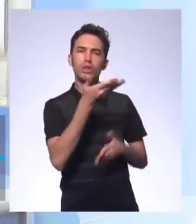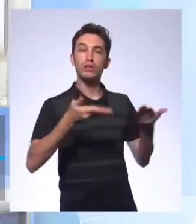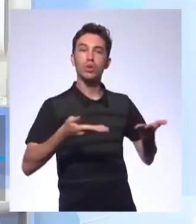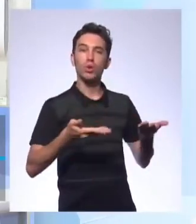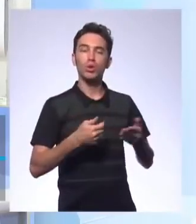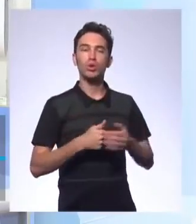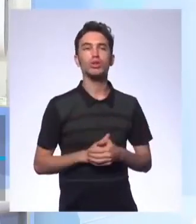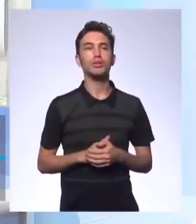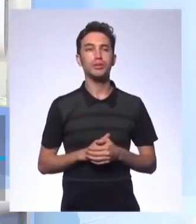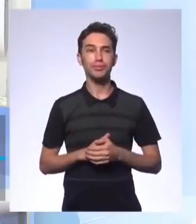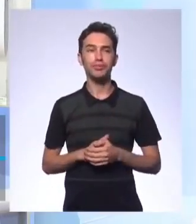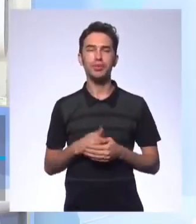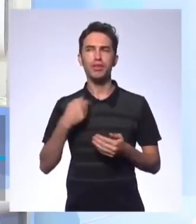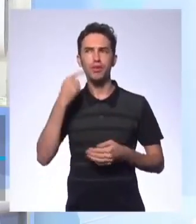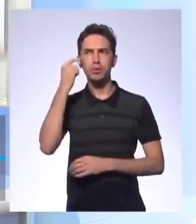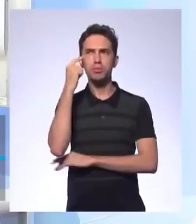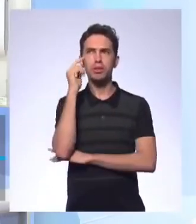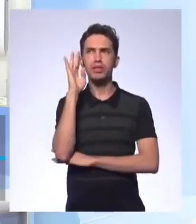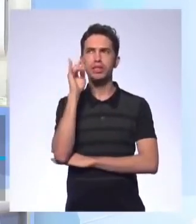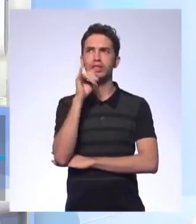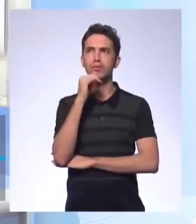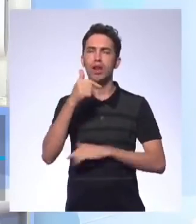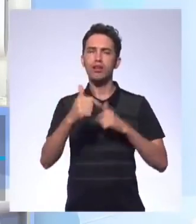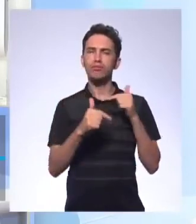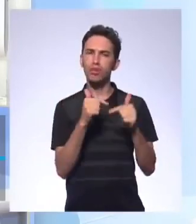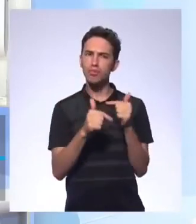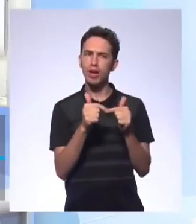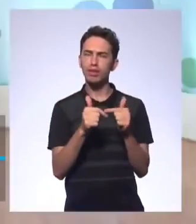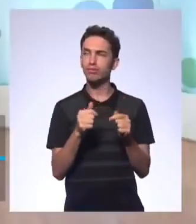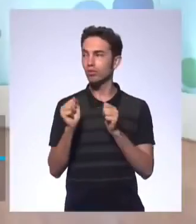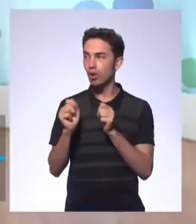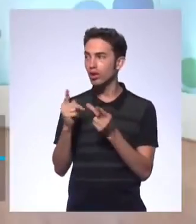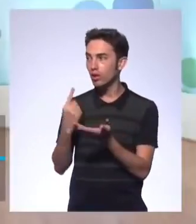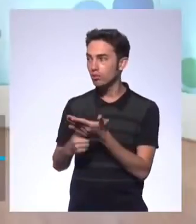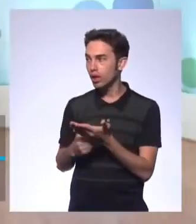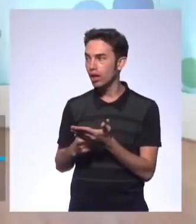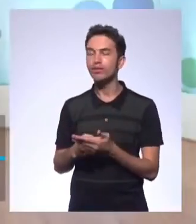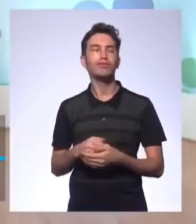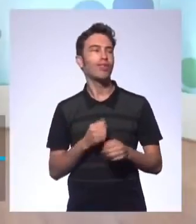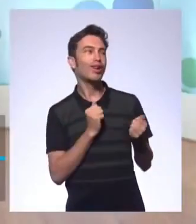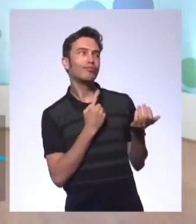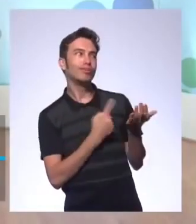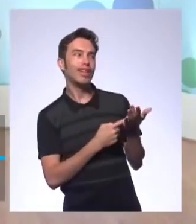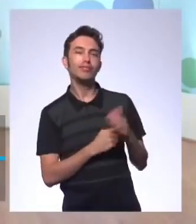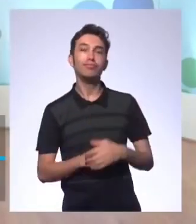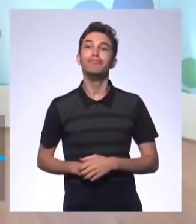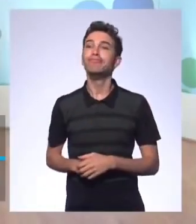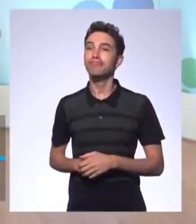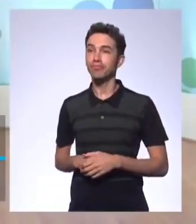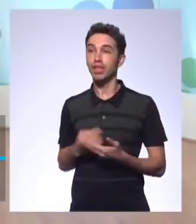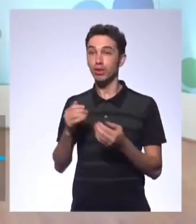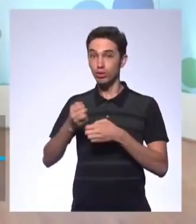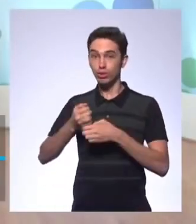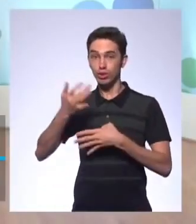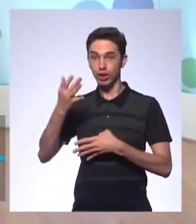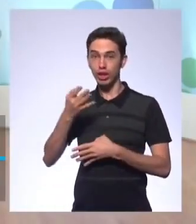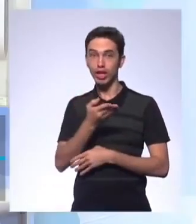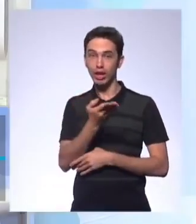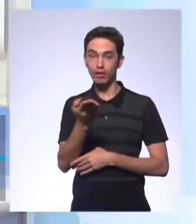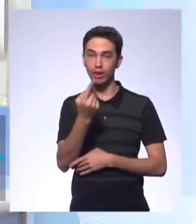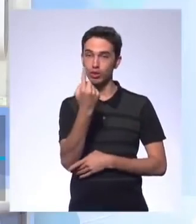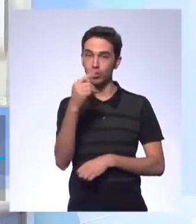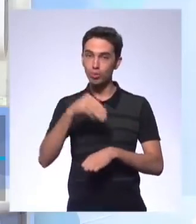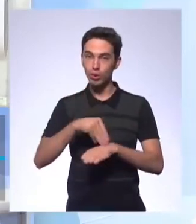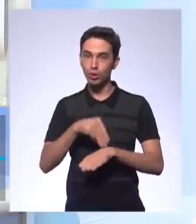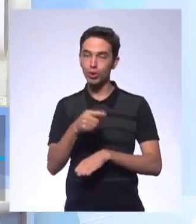vamos começar a pensar a questão do trabalho. Combinado, Nicole? Combinado. Então, vamos lá. Chat, eu vou deixar para vocês aí 1